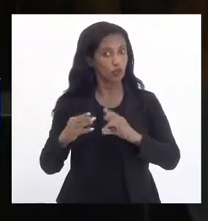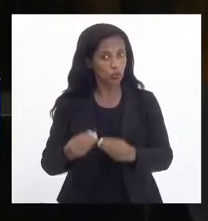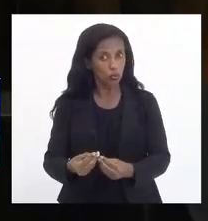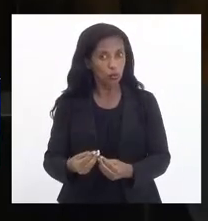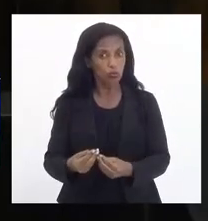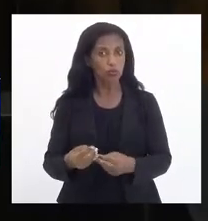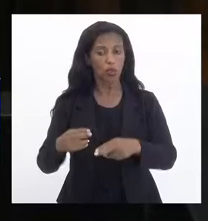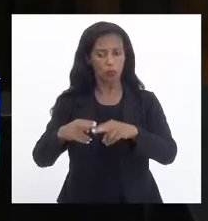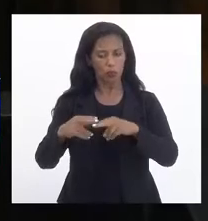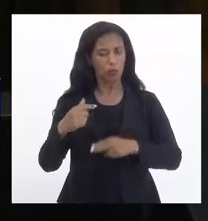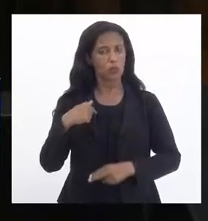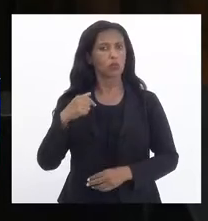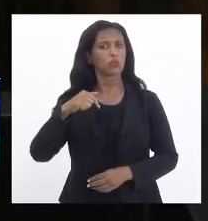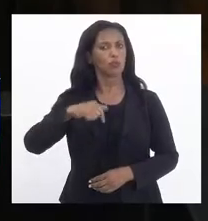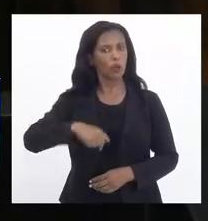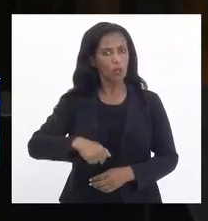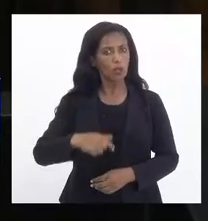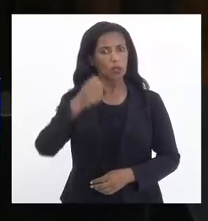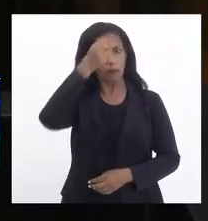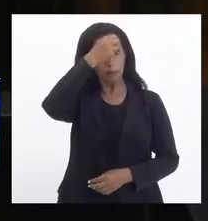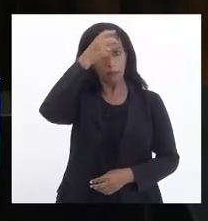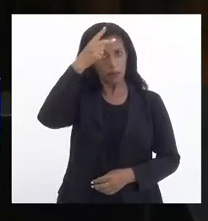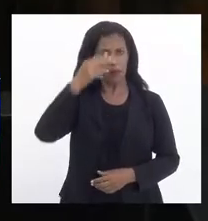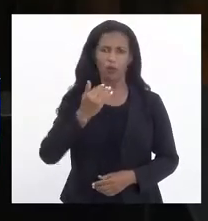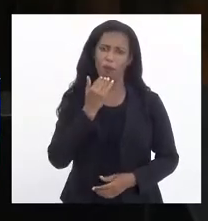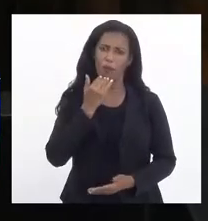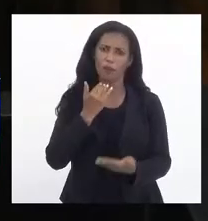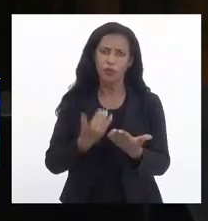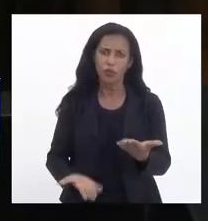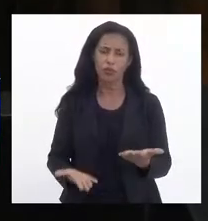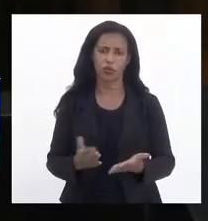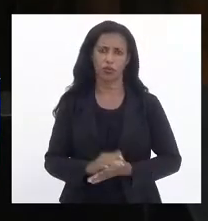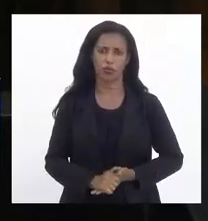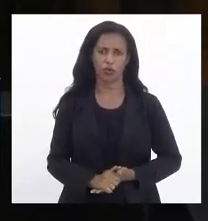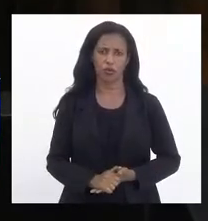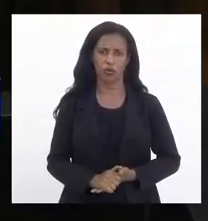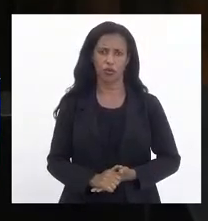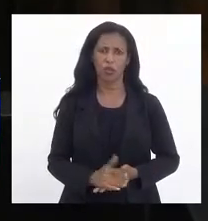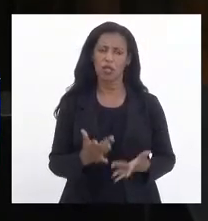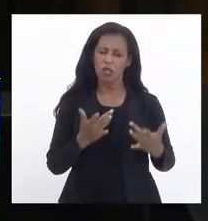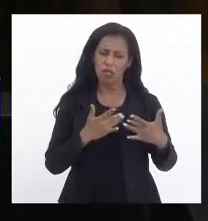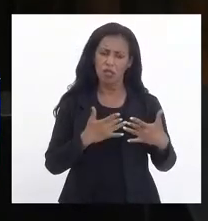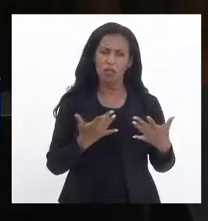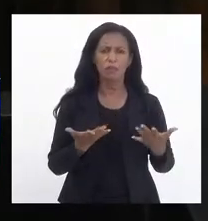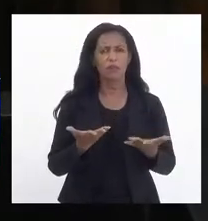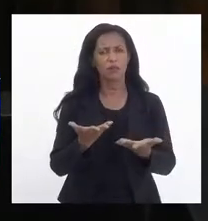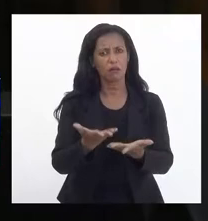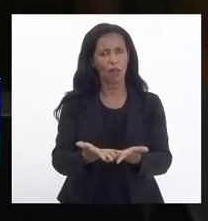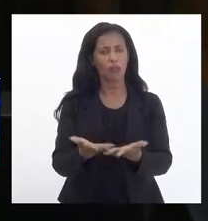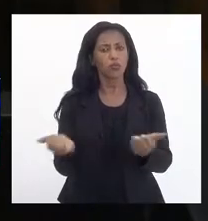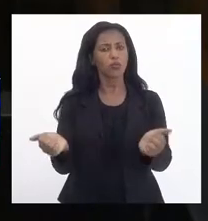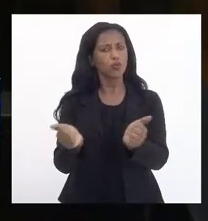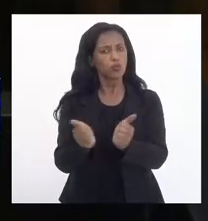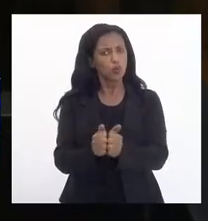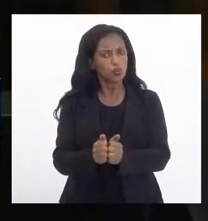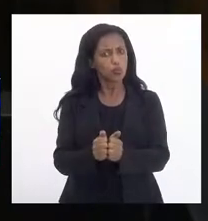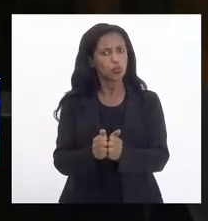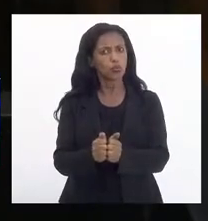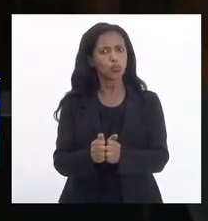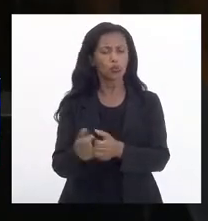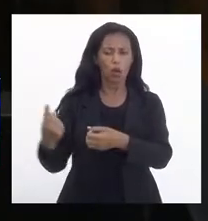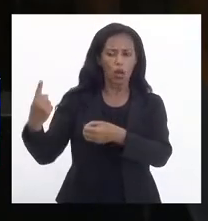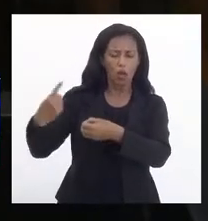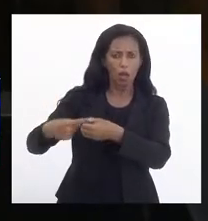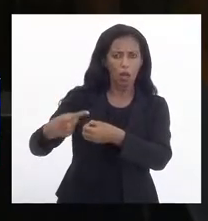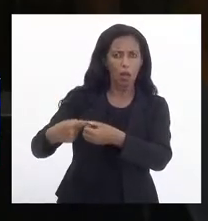por isso eu estou aqui, prefeito Glauco Kasi, para te pedir sensibilidade junto aos nossos